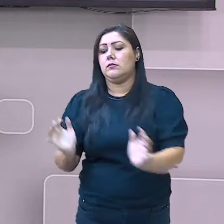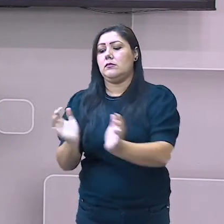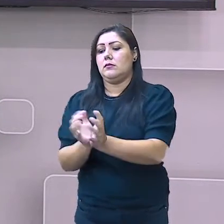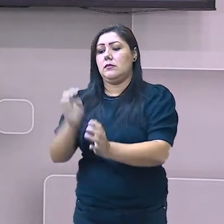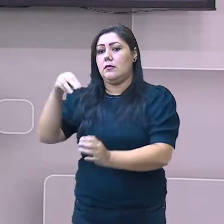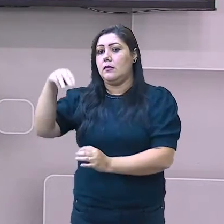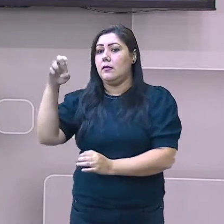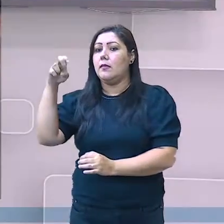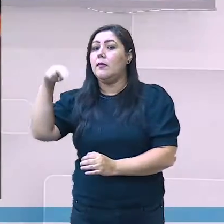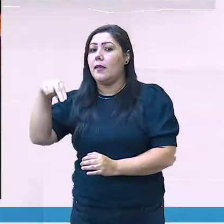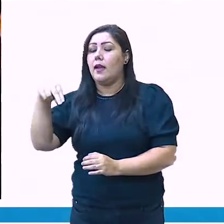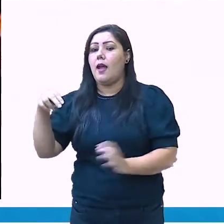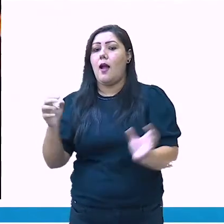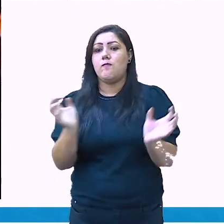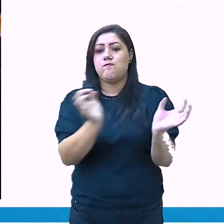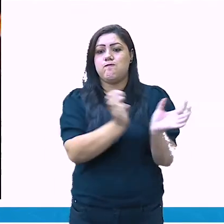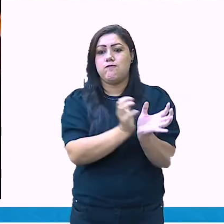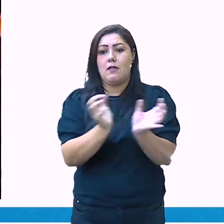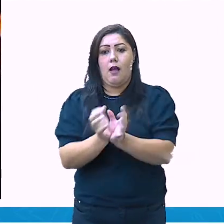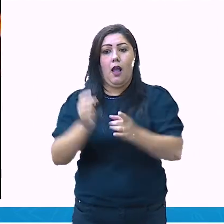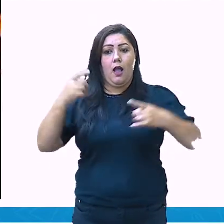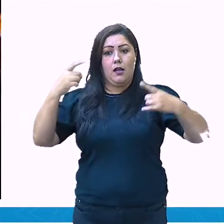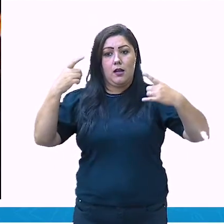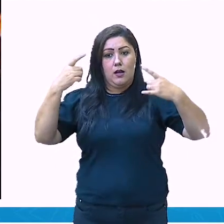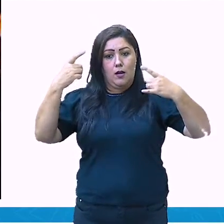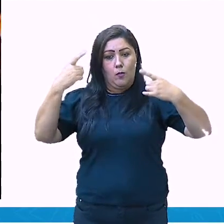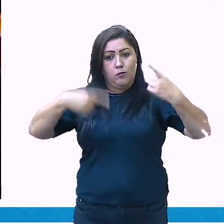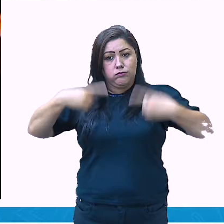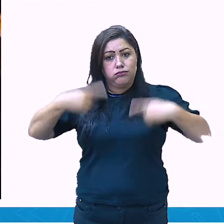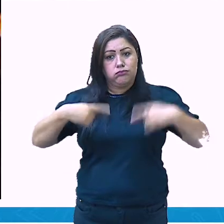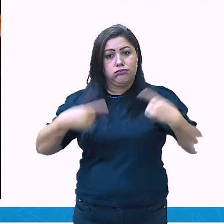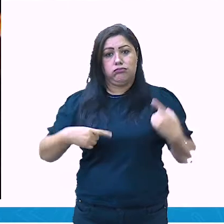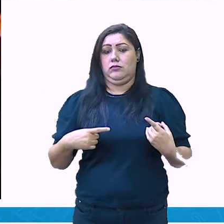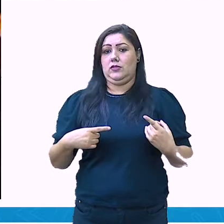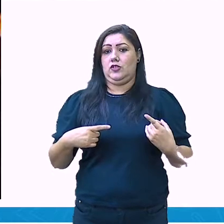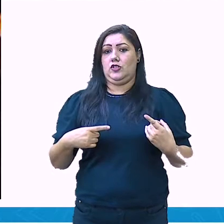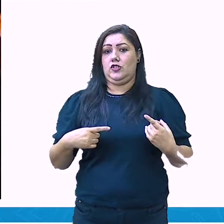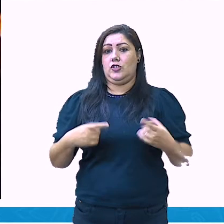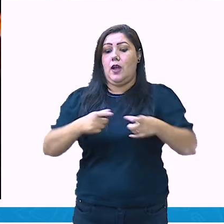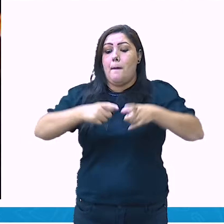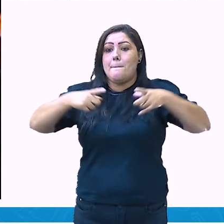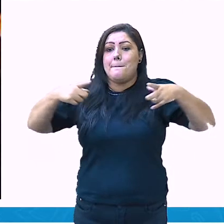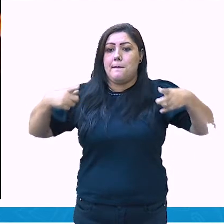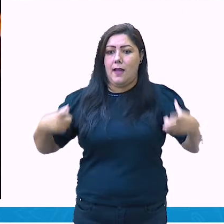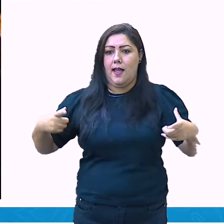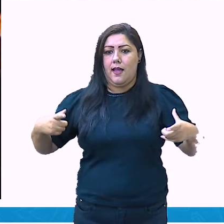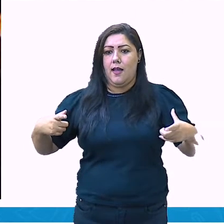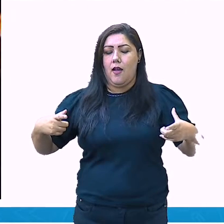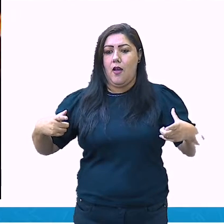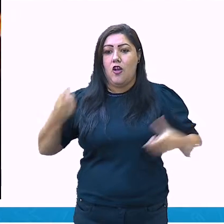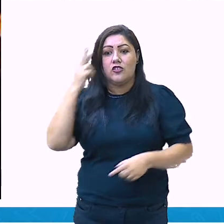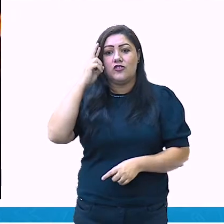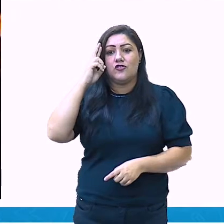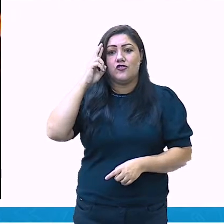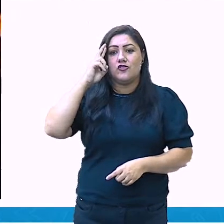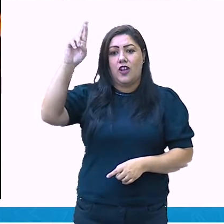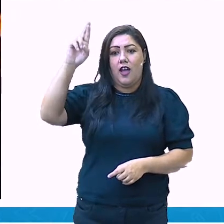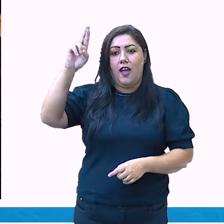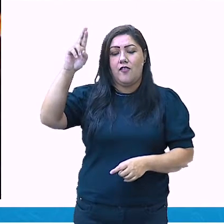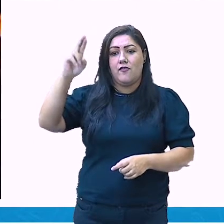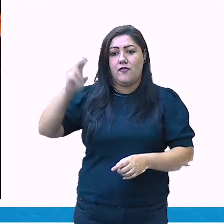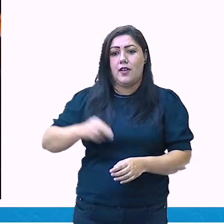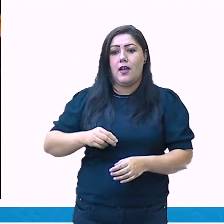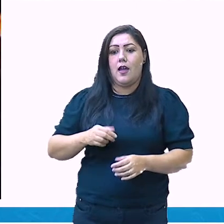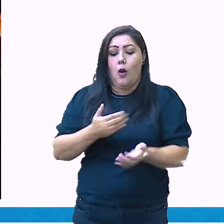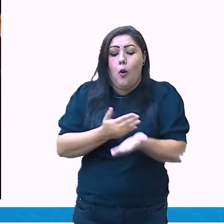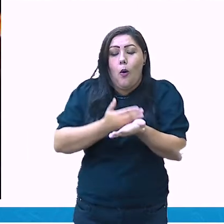os dois partidos maiores que lideraram essa revolução na Rússia nessa